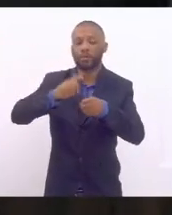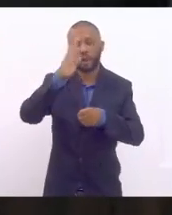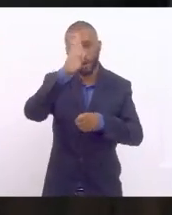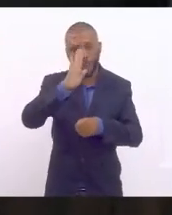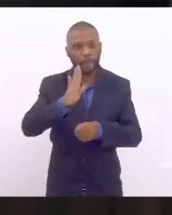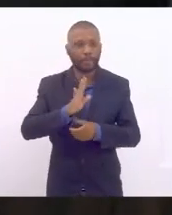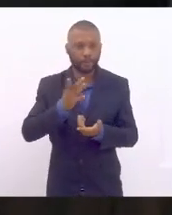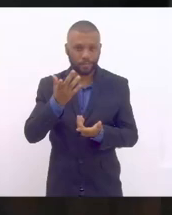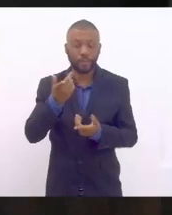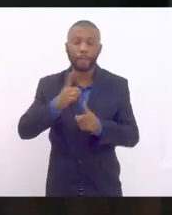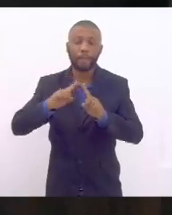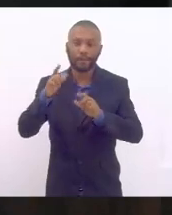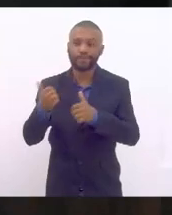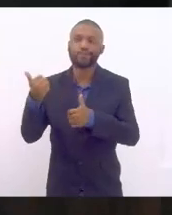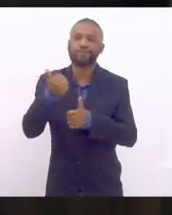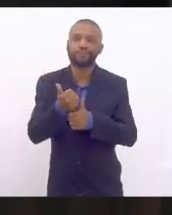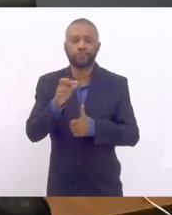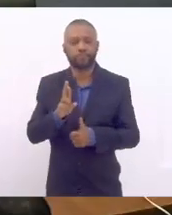país